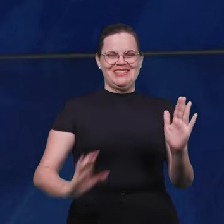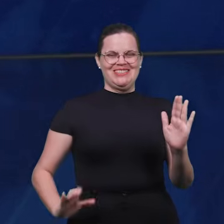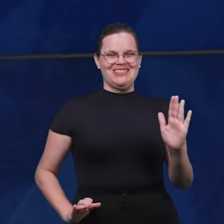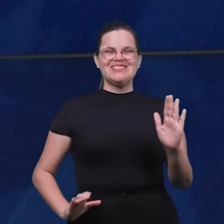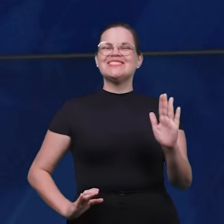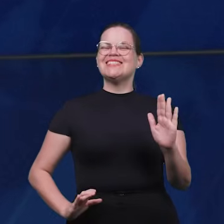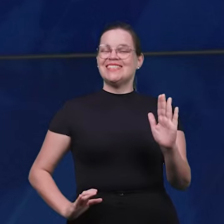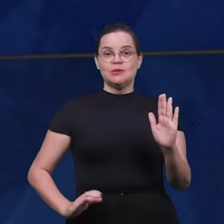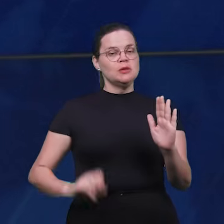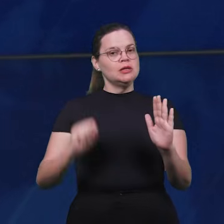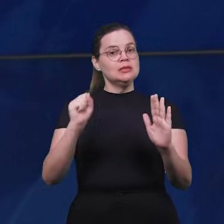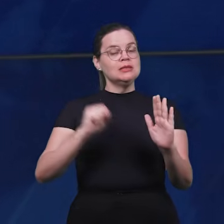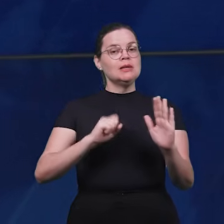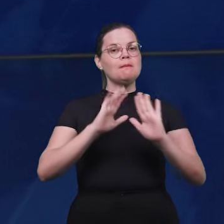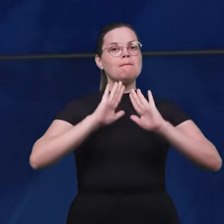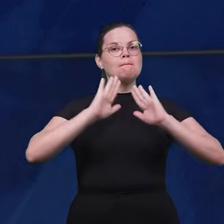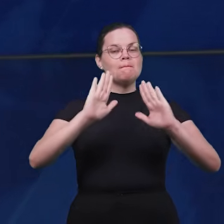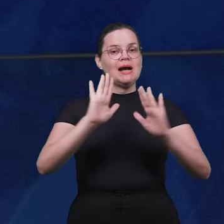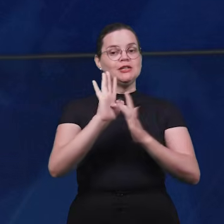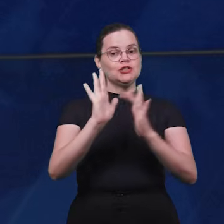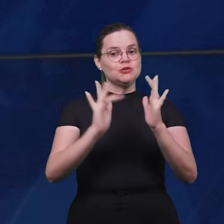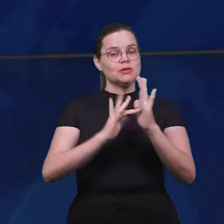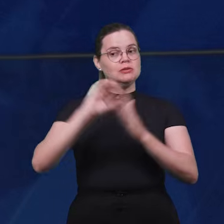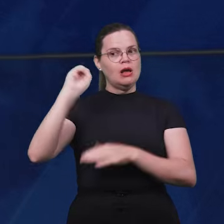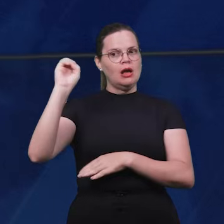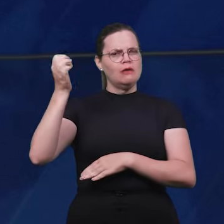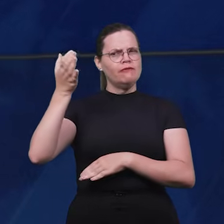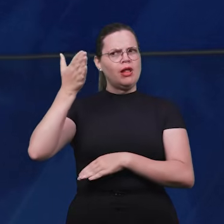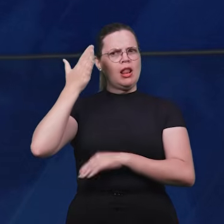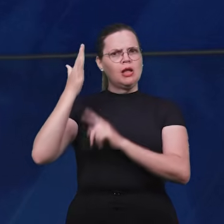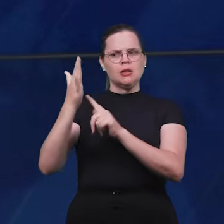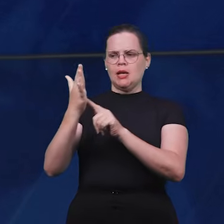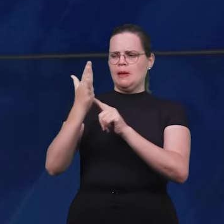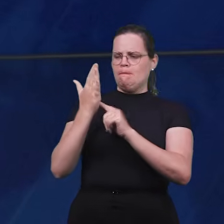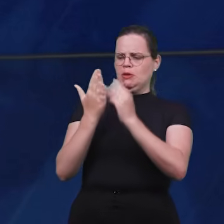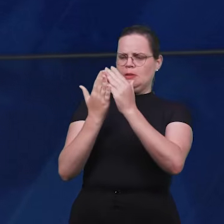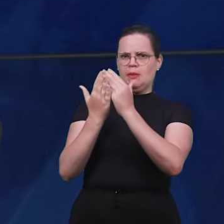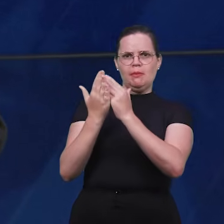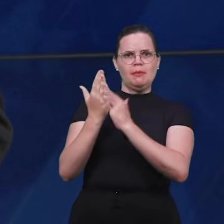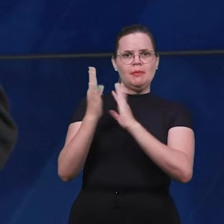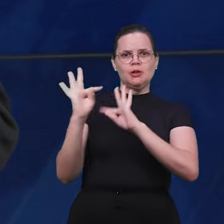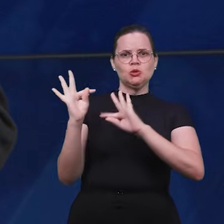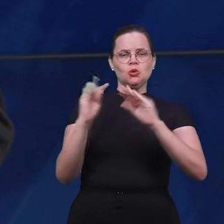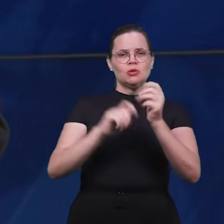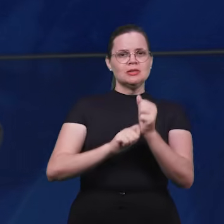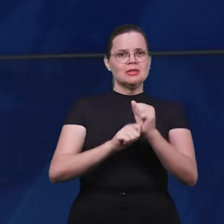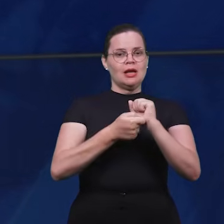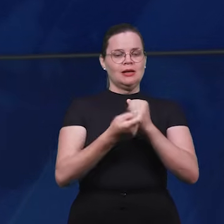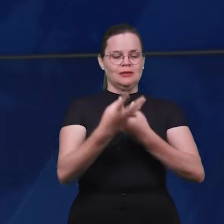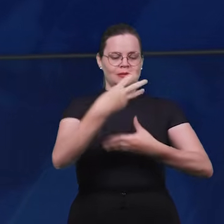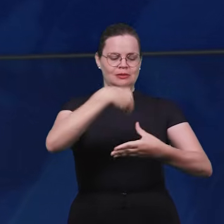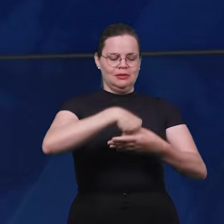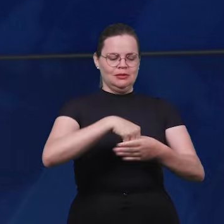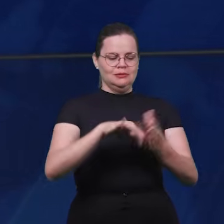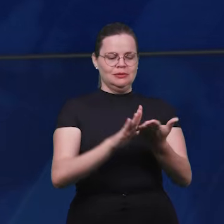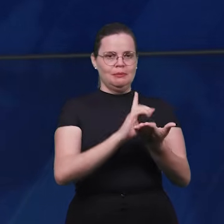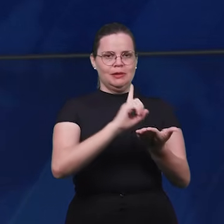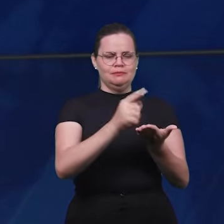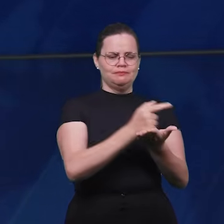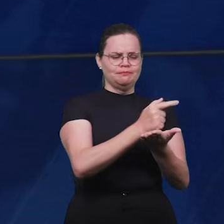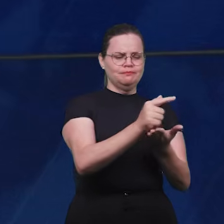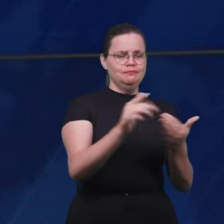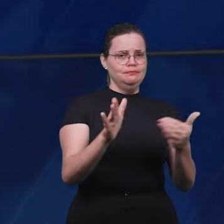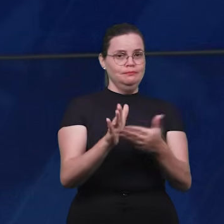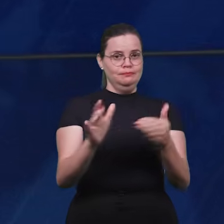revelado em toda a Bíblia. E agora, neste estudo, estamos transmitindo mais uma revelação de Jesus na Bíblia. E